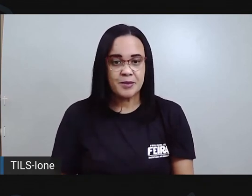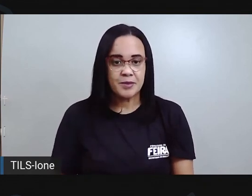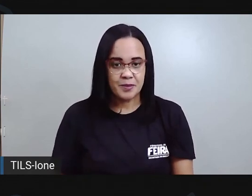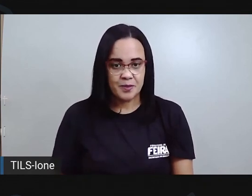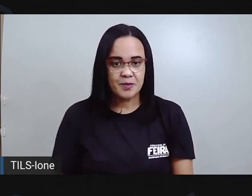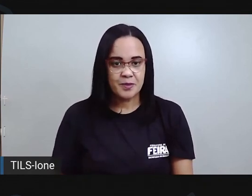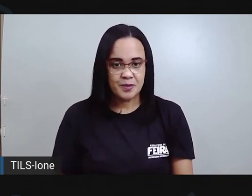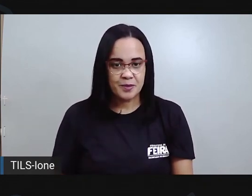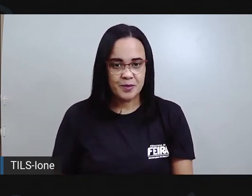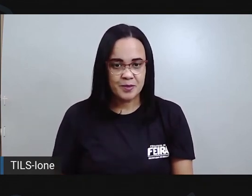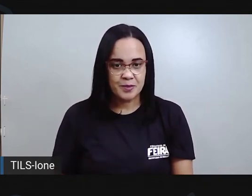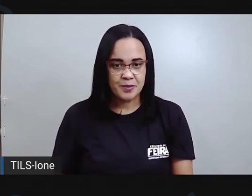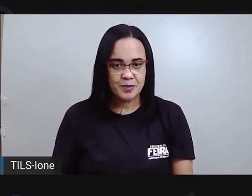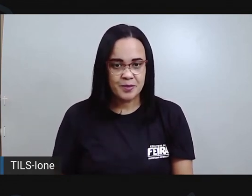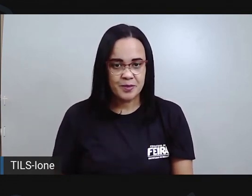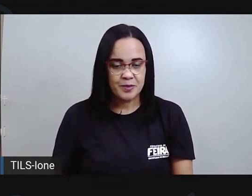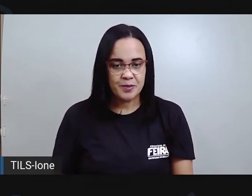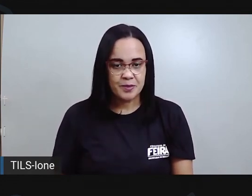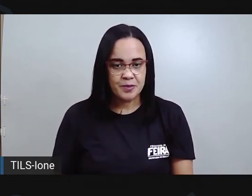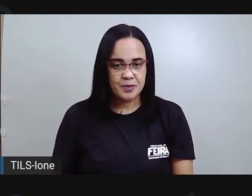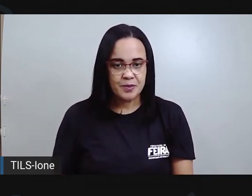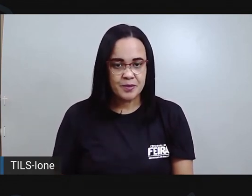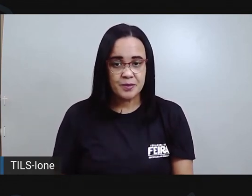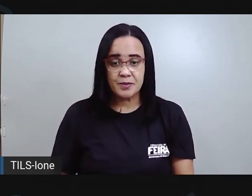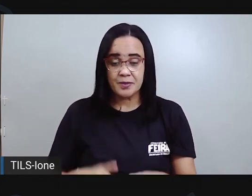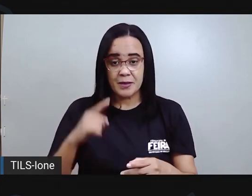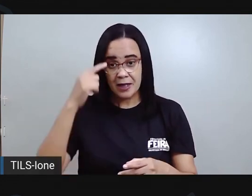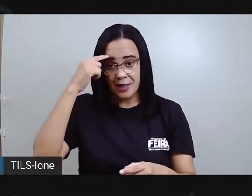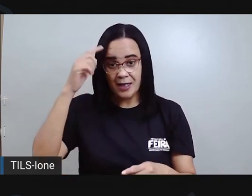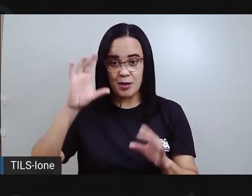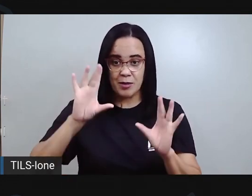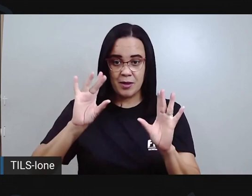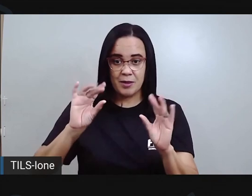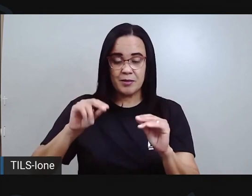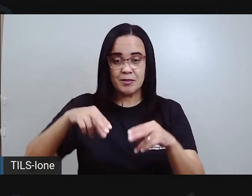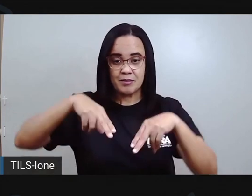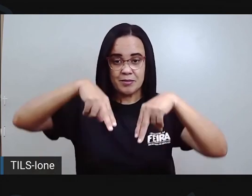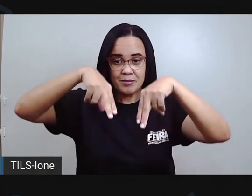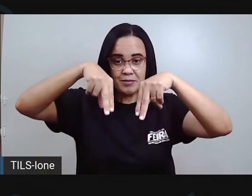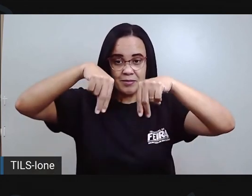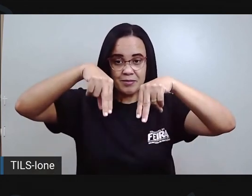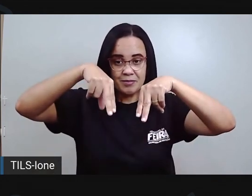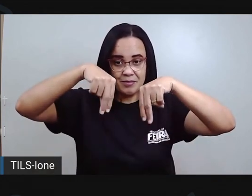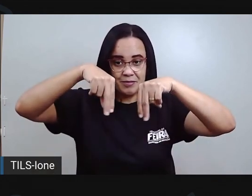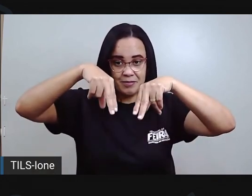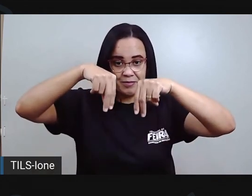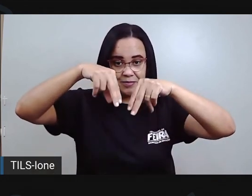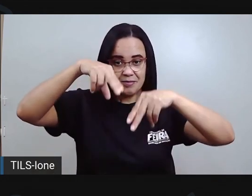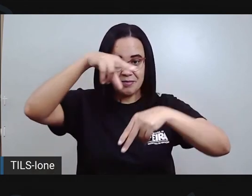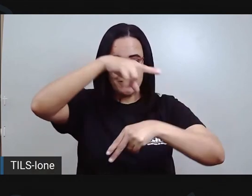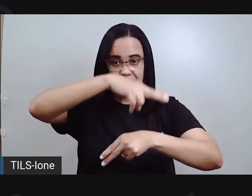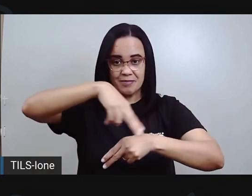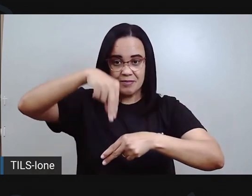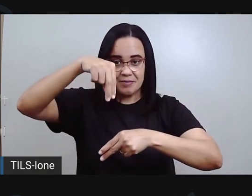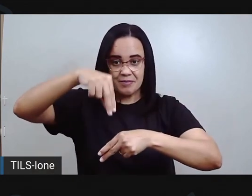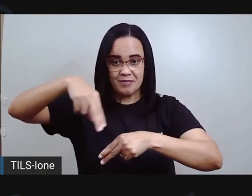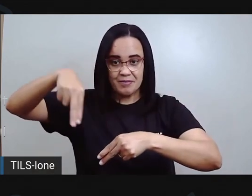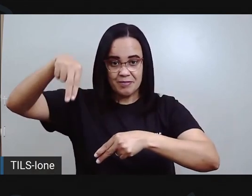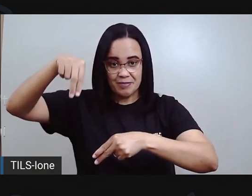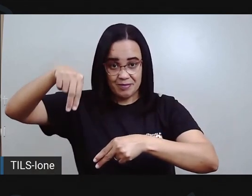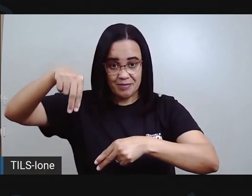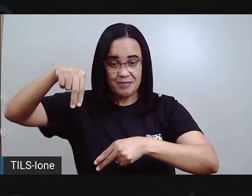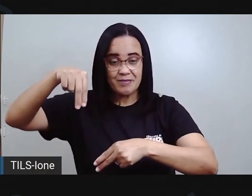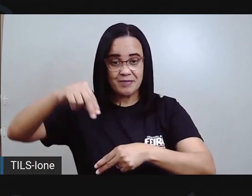colocar o nosso pregador de roupa. Lembram do pregador? O pregador, ele vai